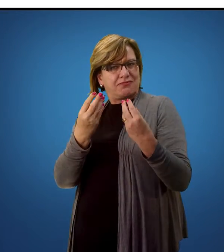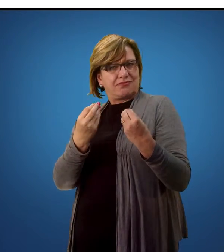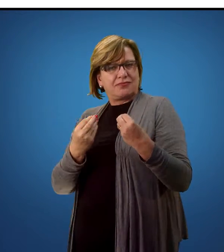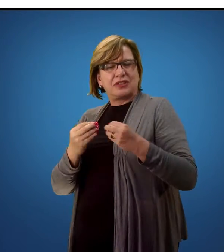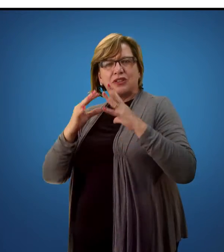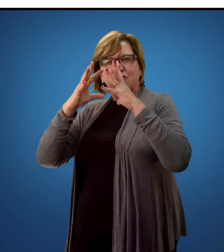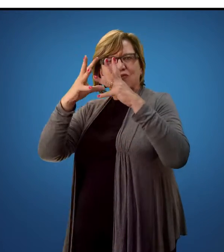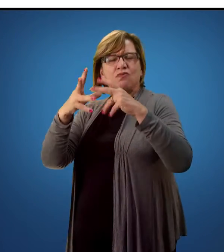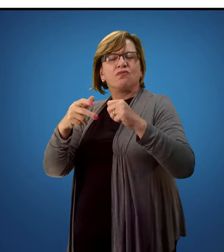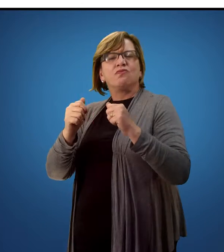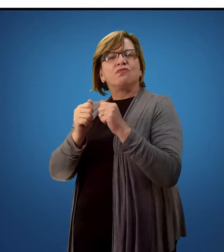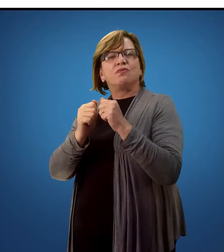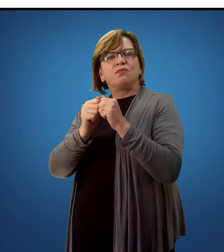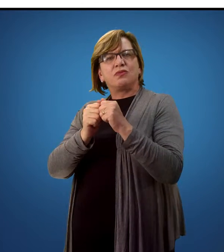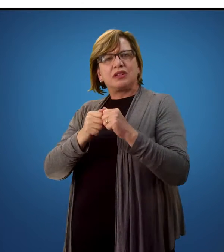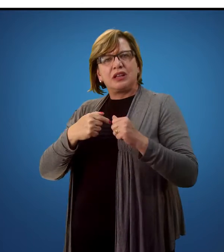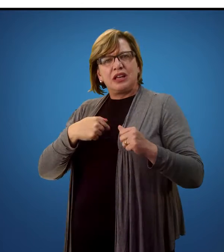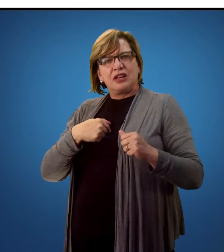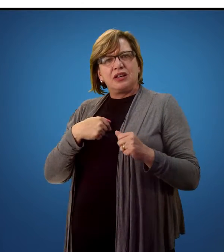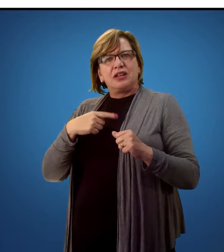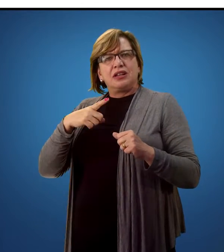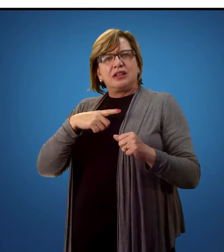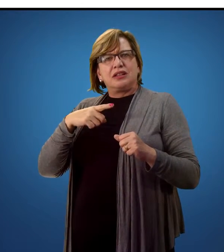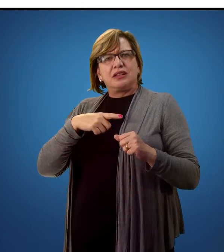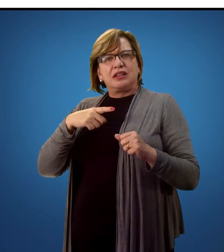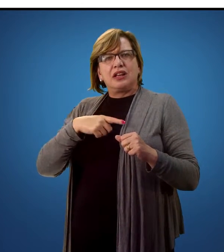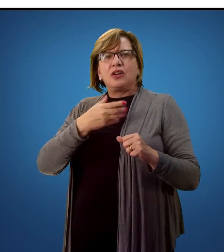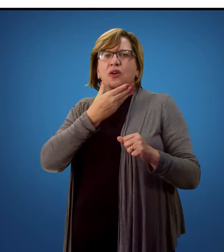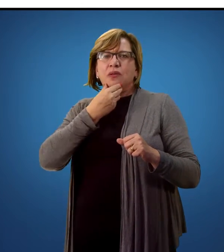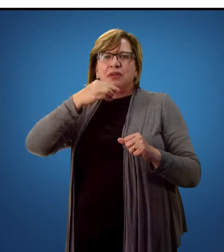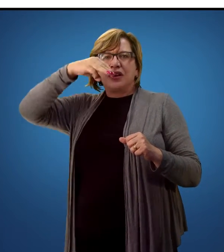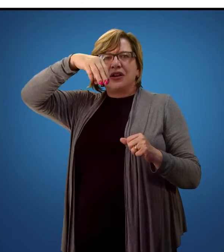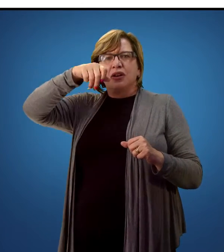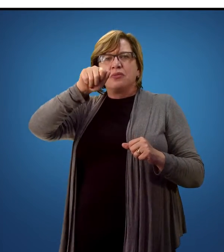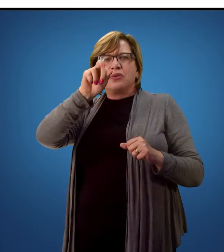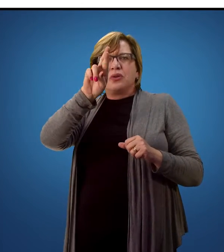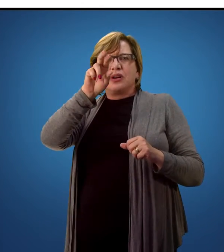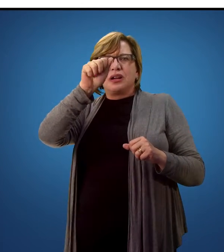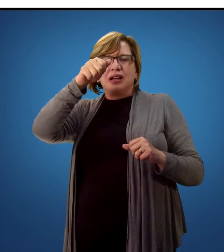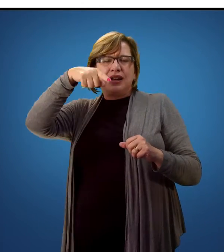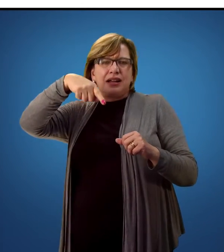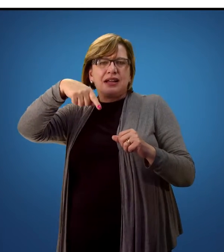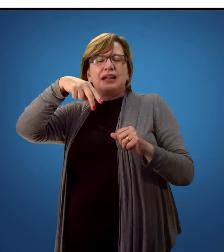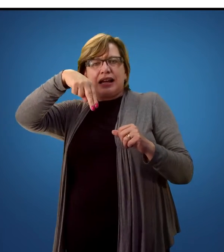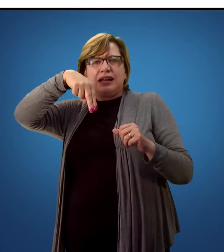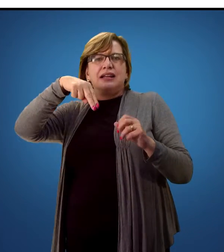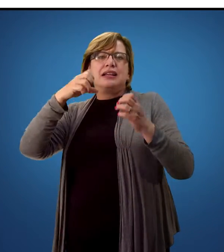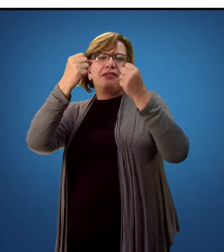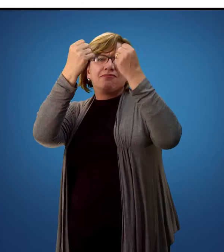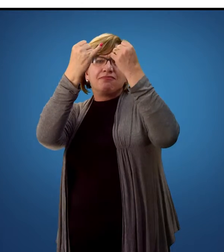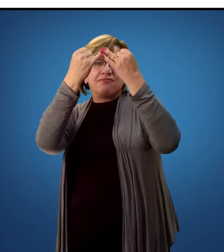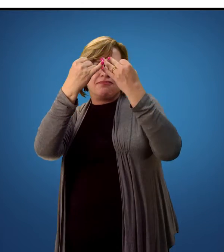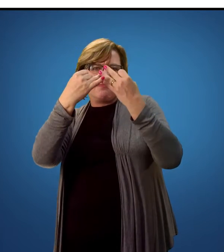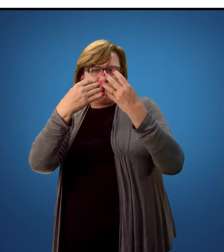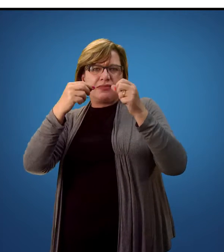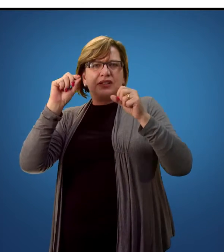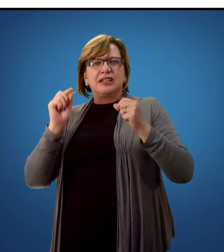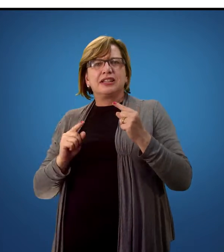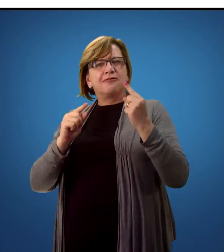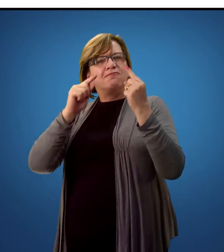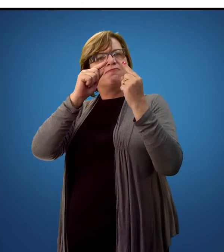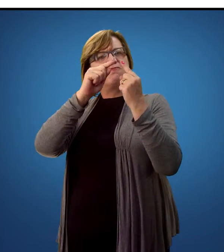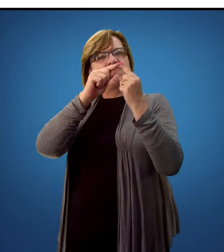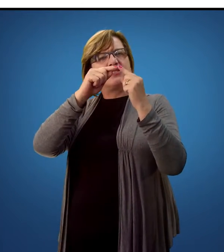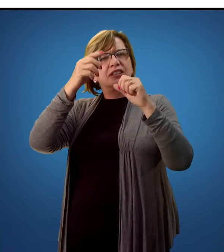multidisciplinaridade né me vem o referencial do próprio edgar morro seu pensamento complexo que é o referencial dentro da educação né